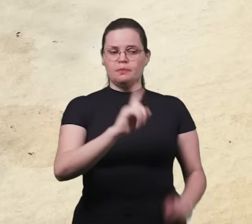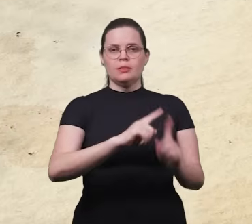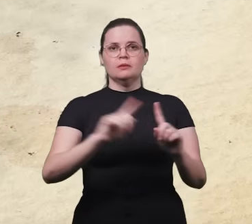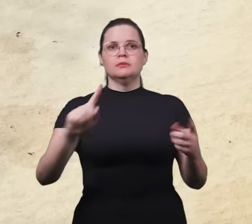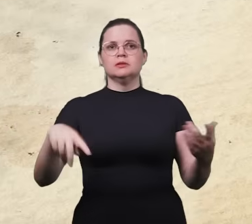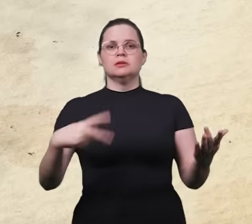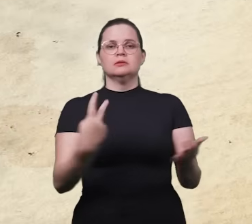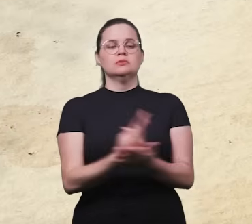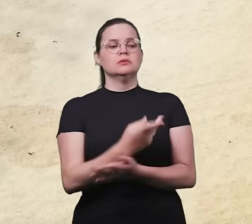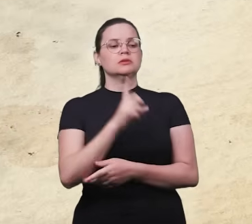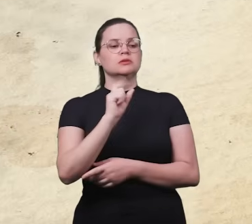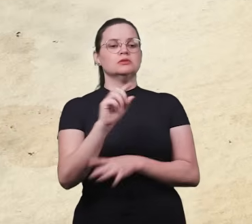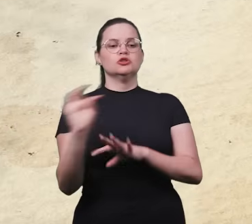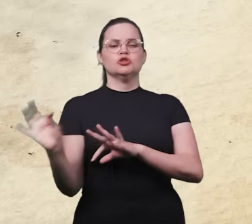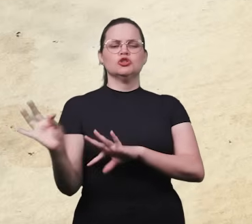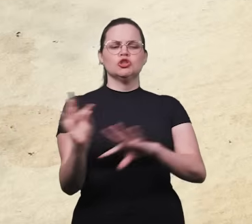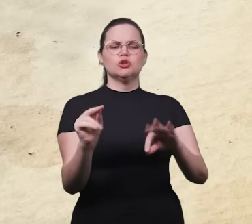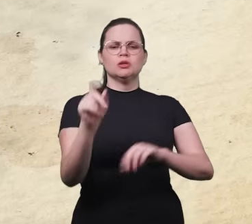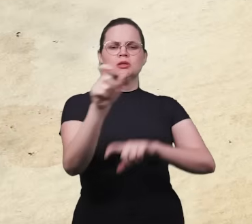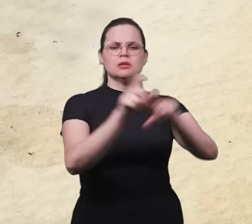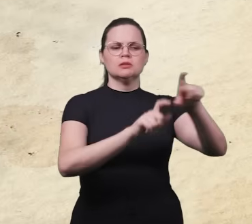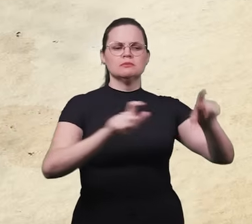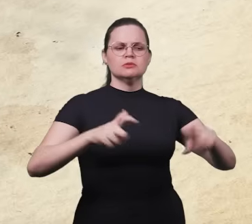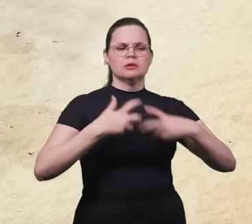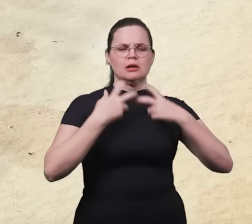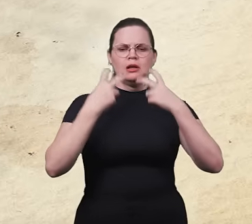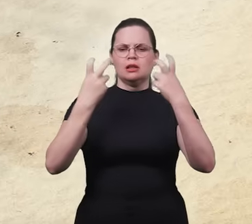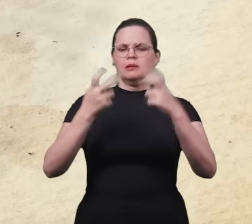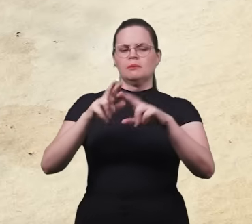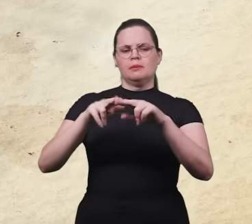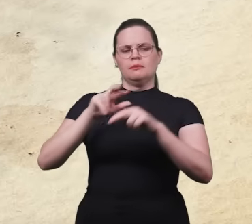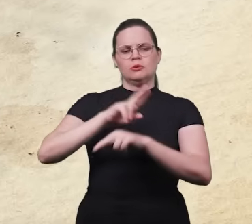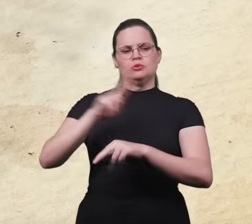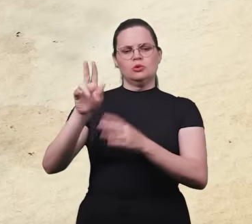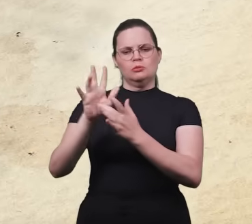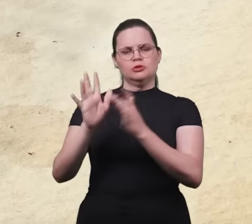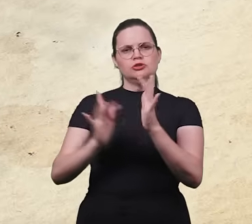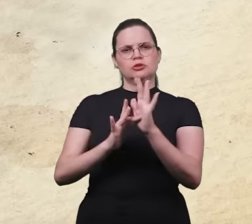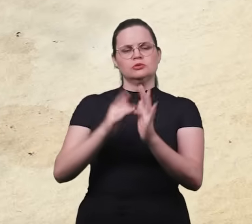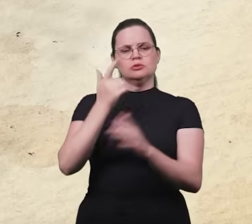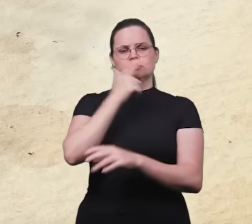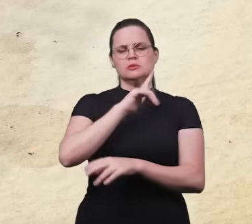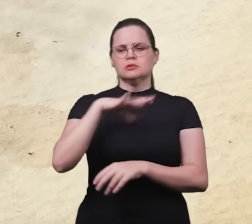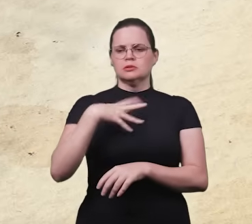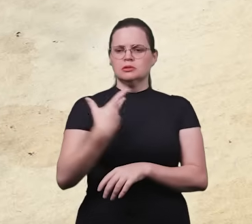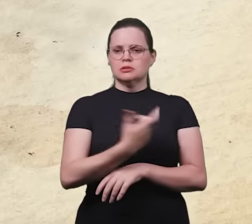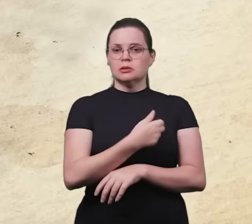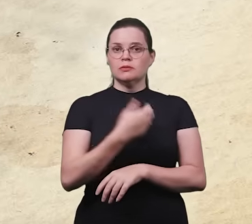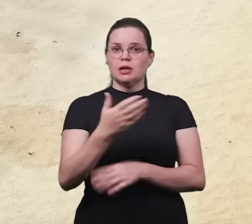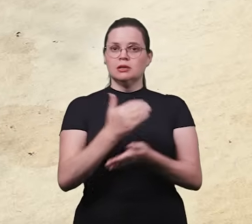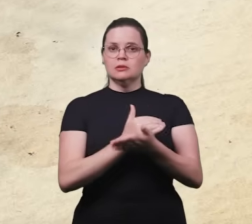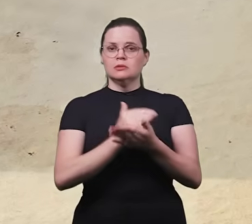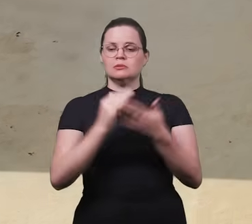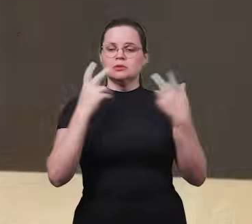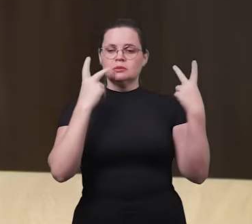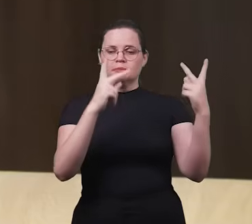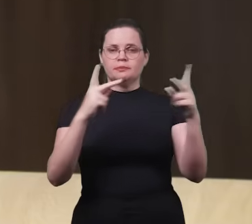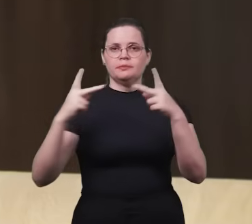acontecerá que todo aquele que invocar o nome do Senhor será salvo. Então ele começou a